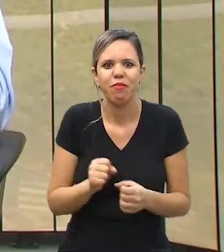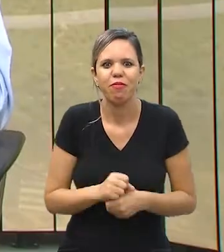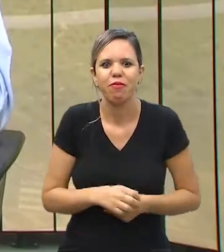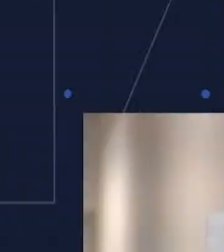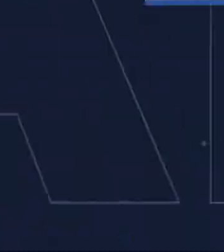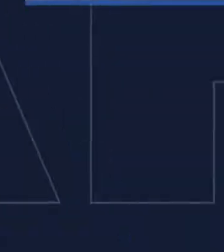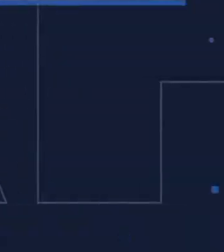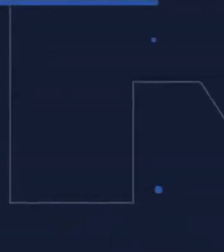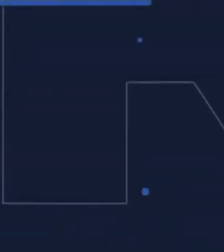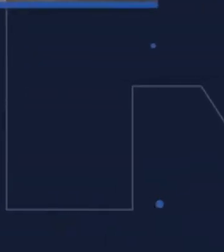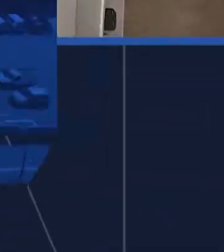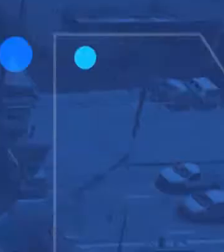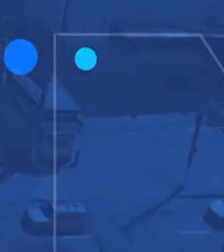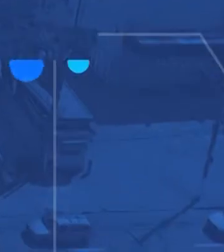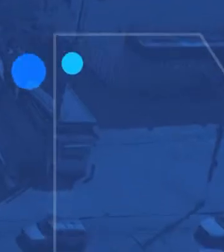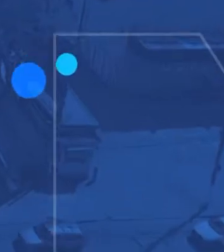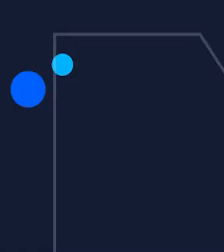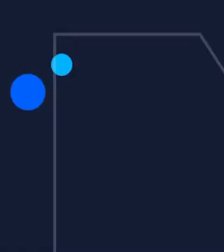guardando, tá, né?